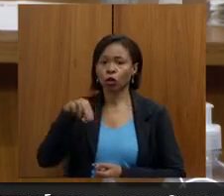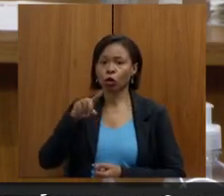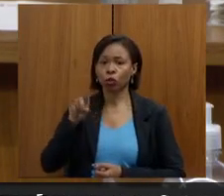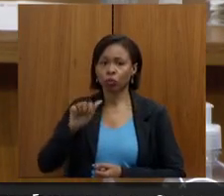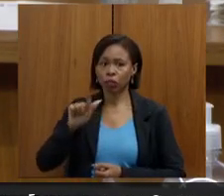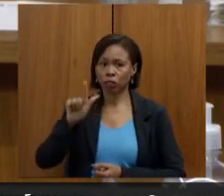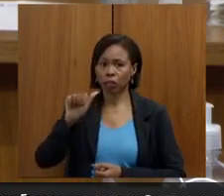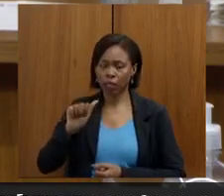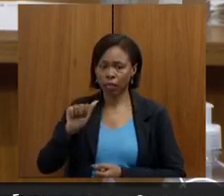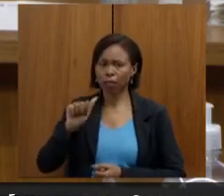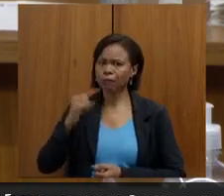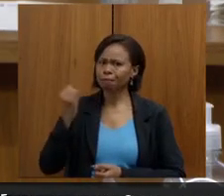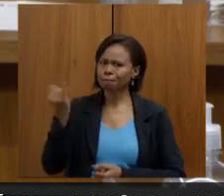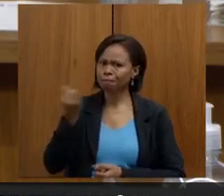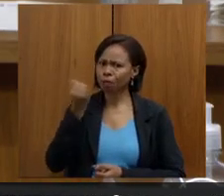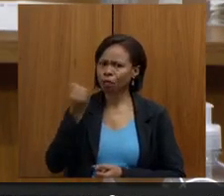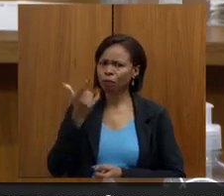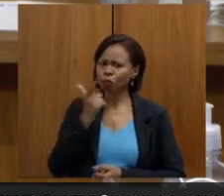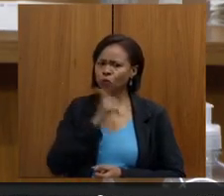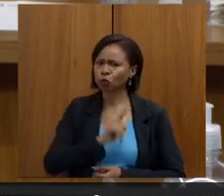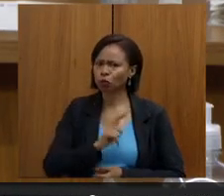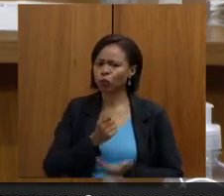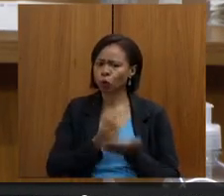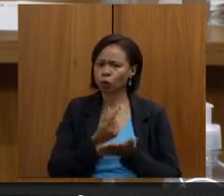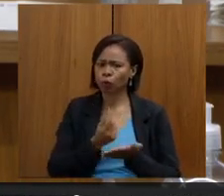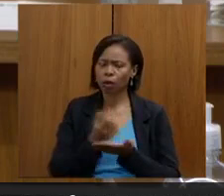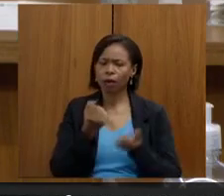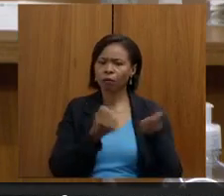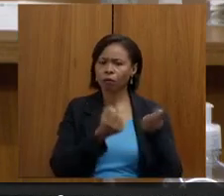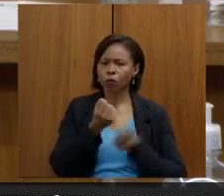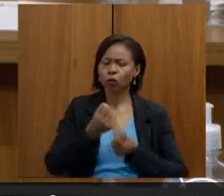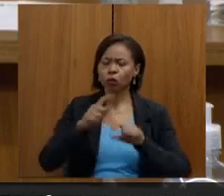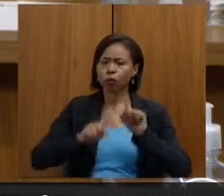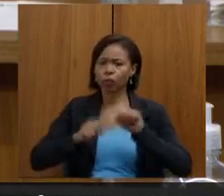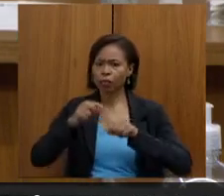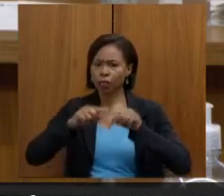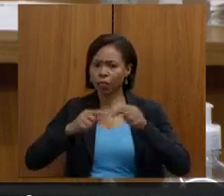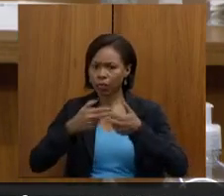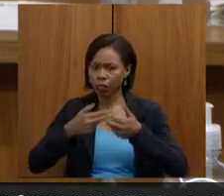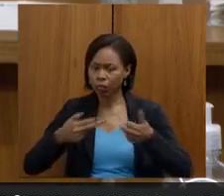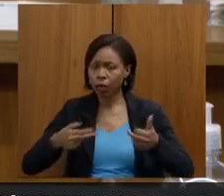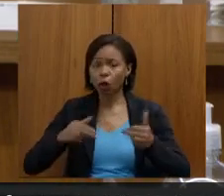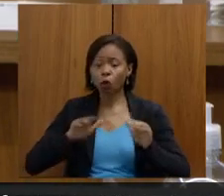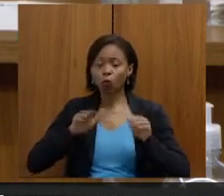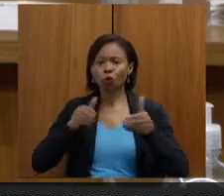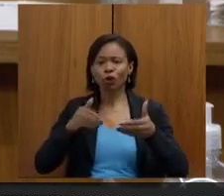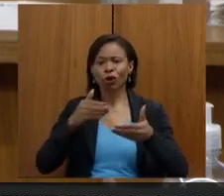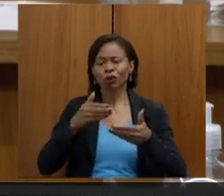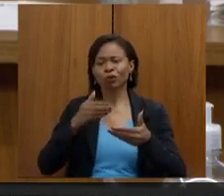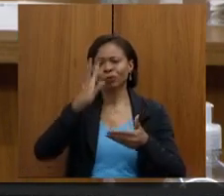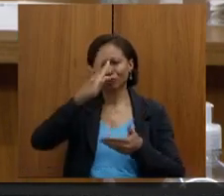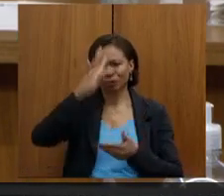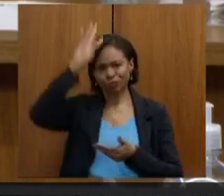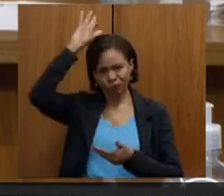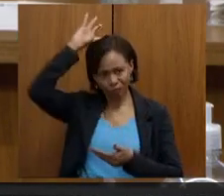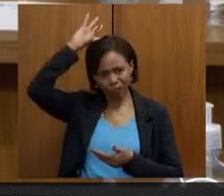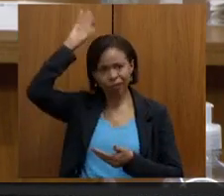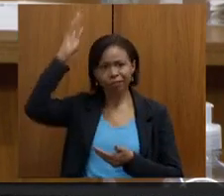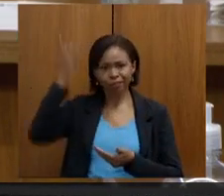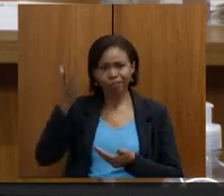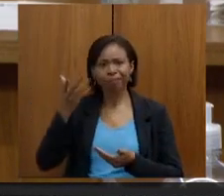que possamos adquirir viaturas materiais e equipamentos na Corporação refazendo